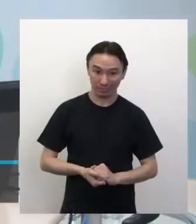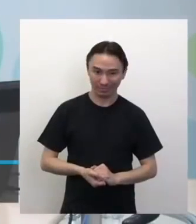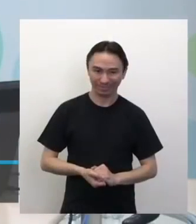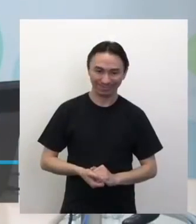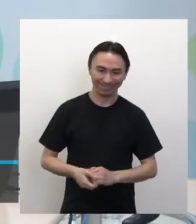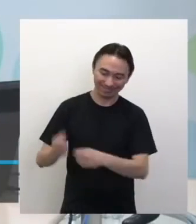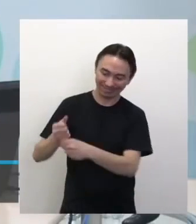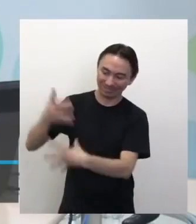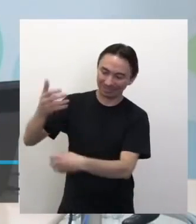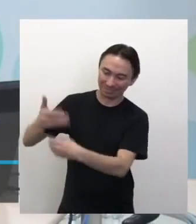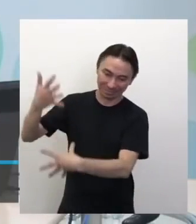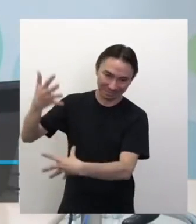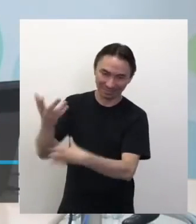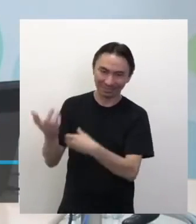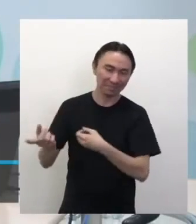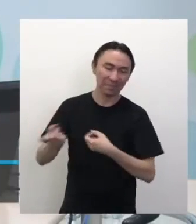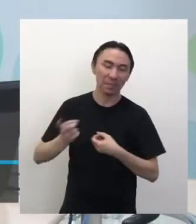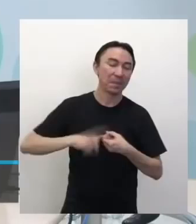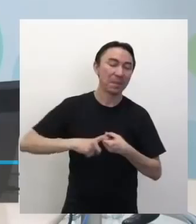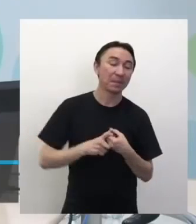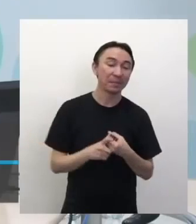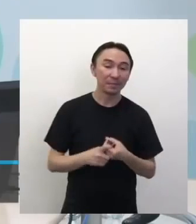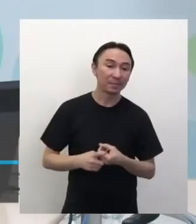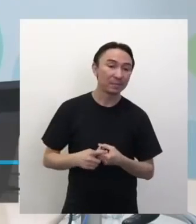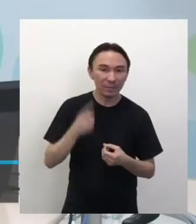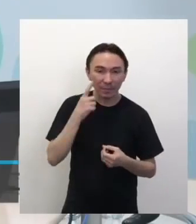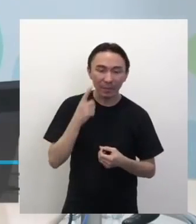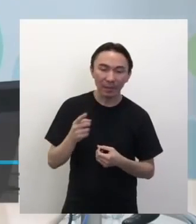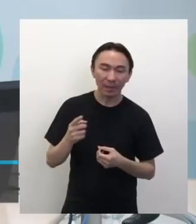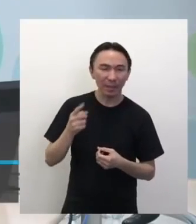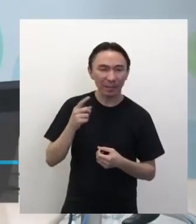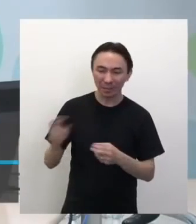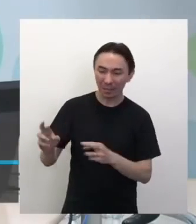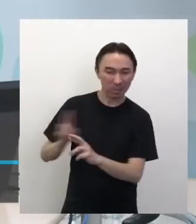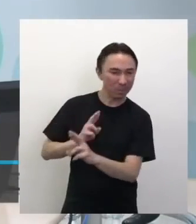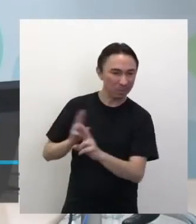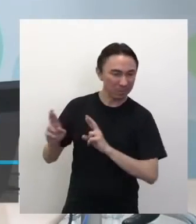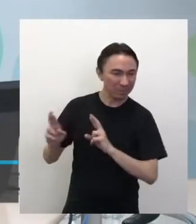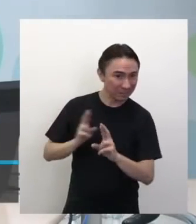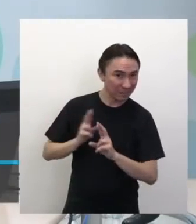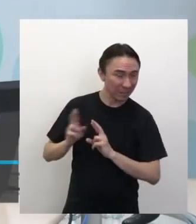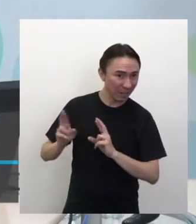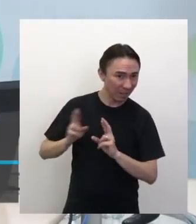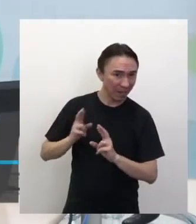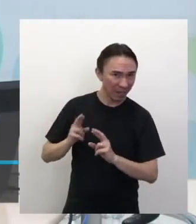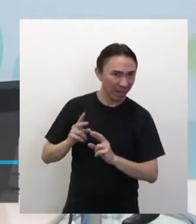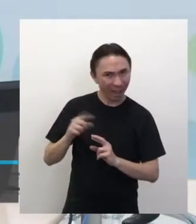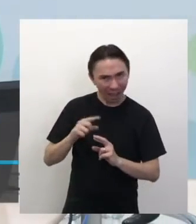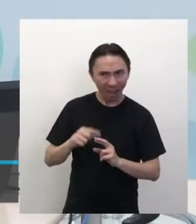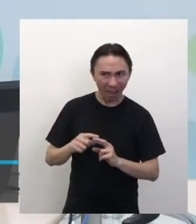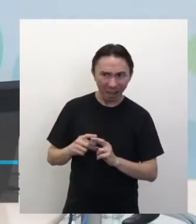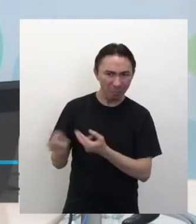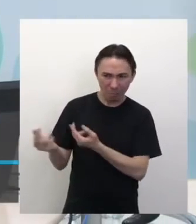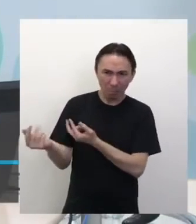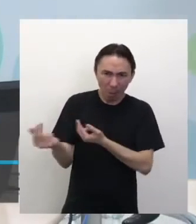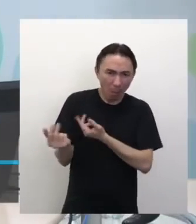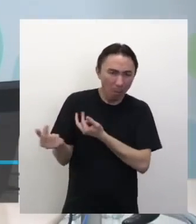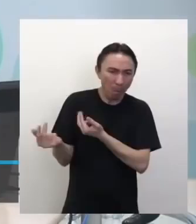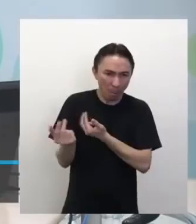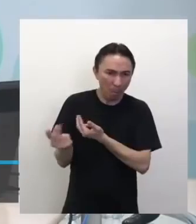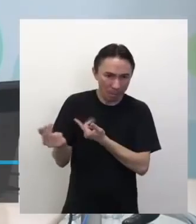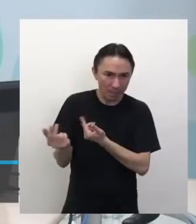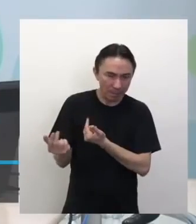Voltamos para a interação. Professor Antônio, aqui as respostas, elas seguem aqui uma mesma direção.